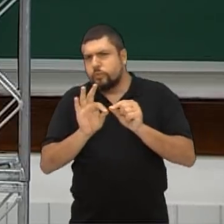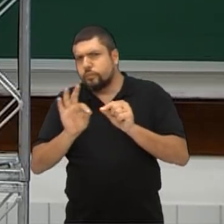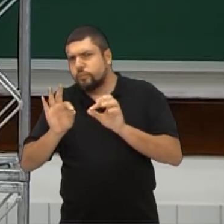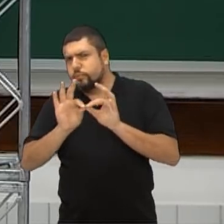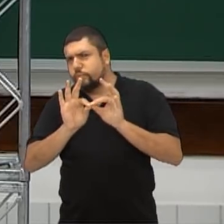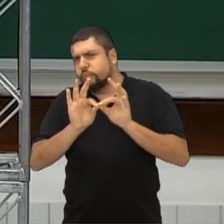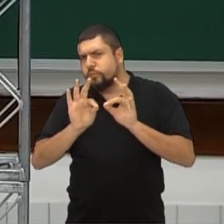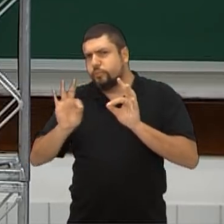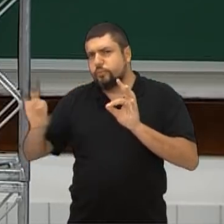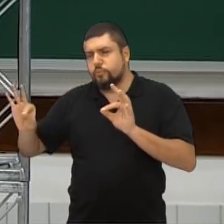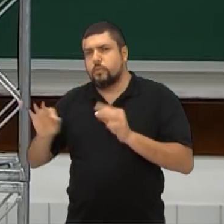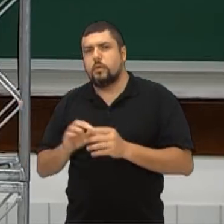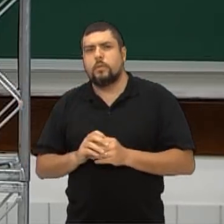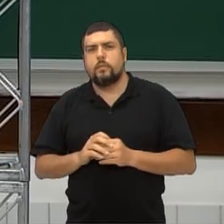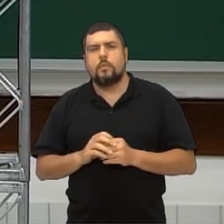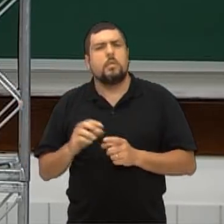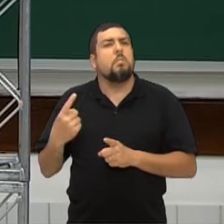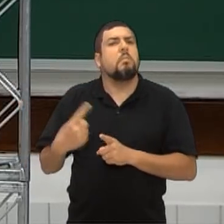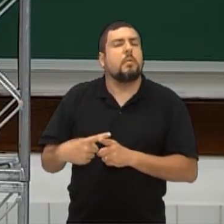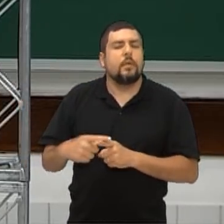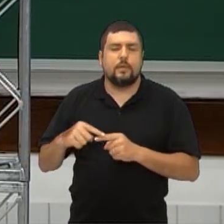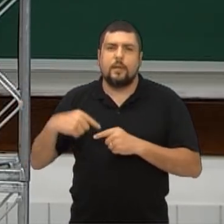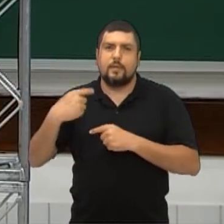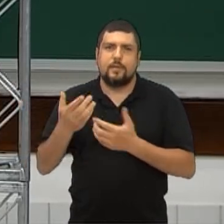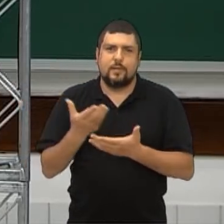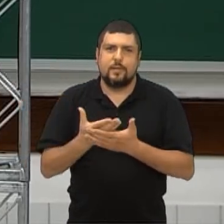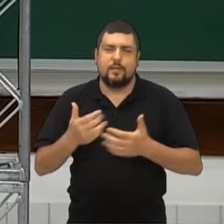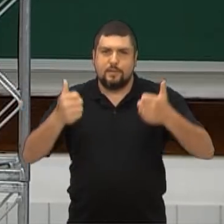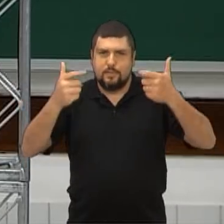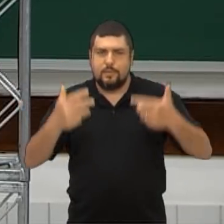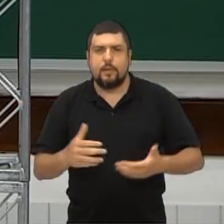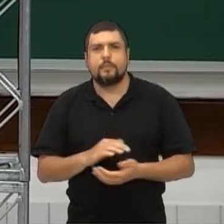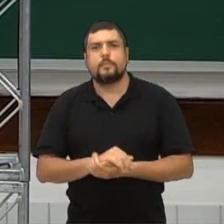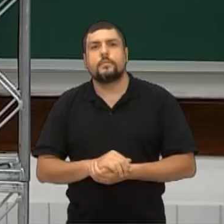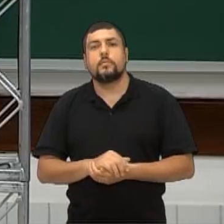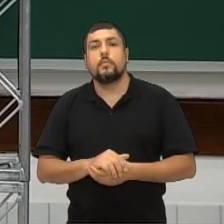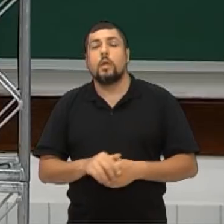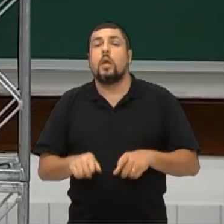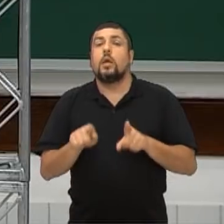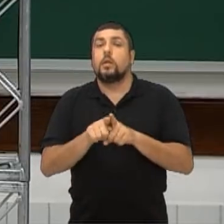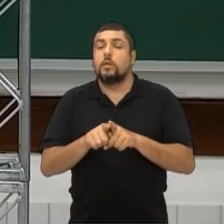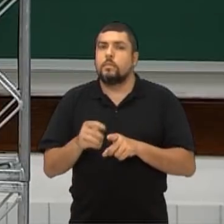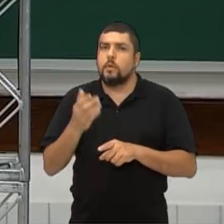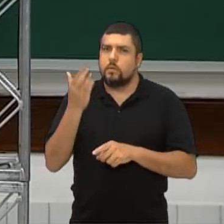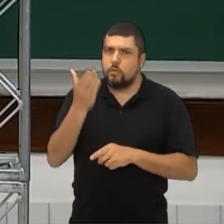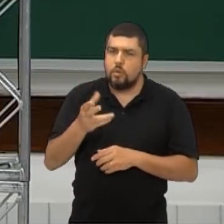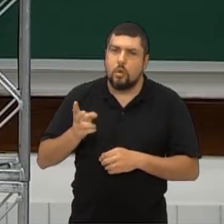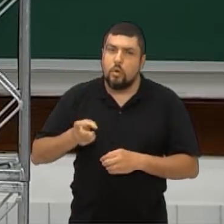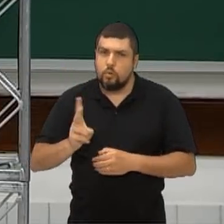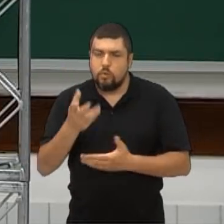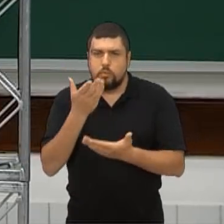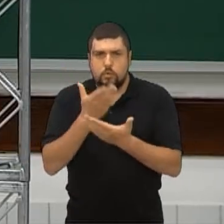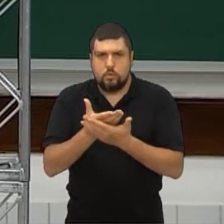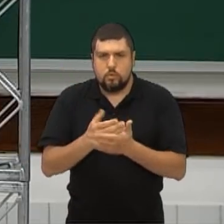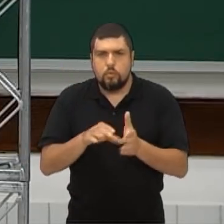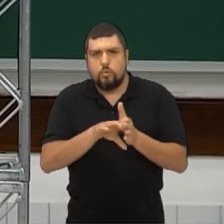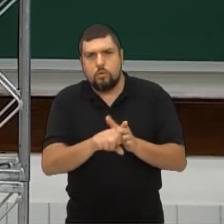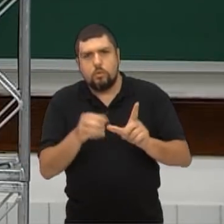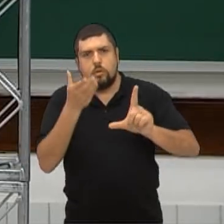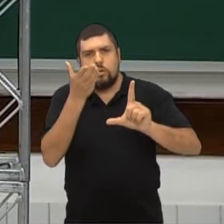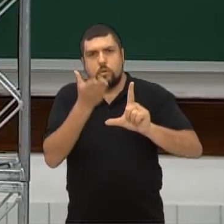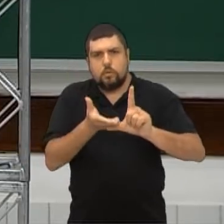isso e o porquê aquilo aconteceu na próxima aula. Eu também quero lembrar vocês de continuarem estudando, realizem as atividades do